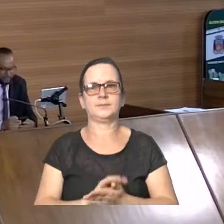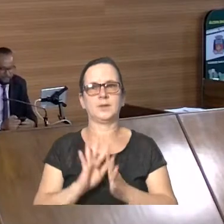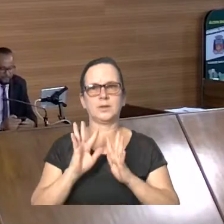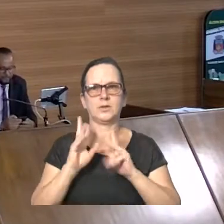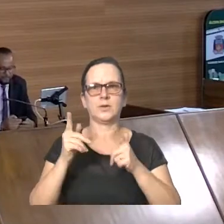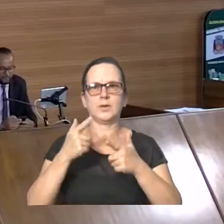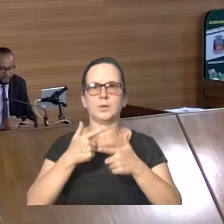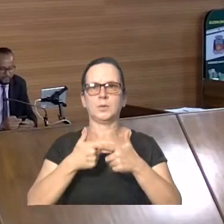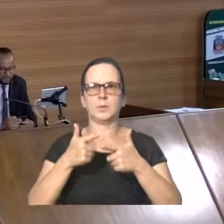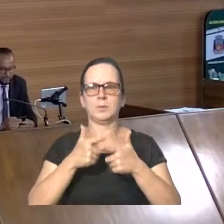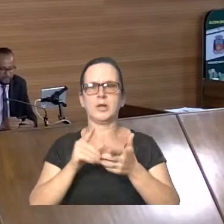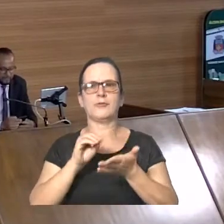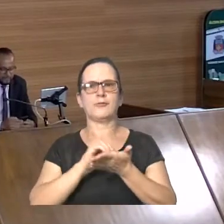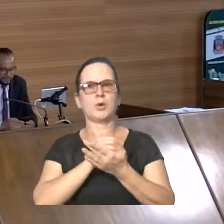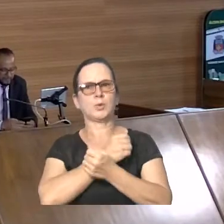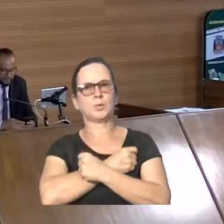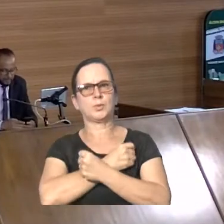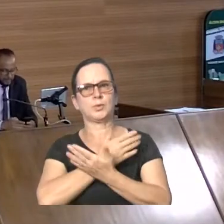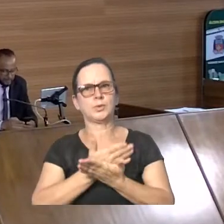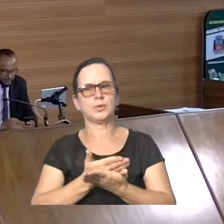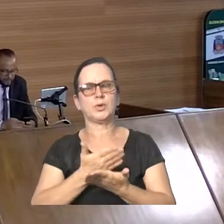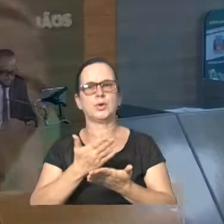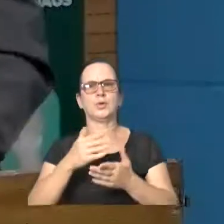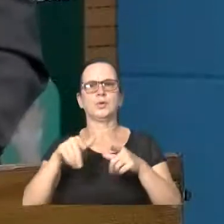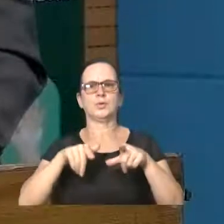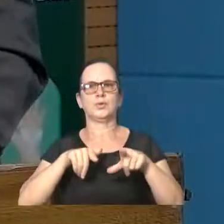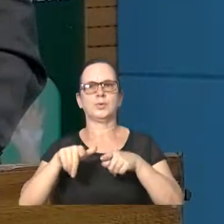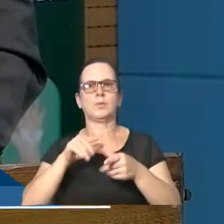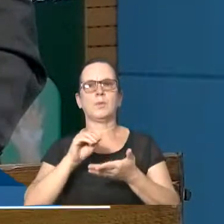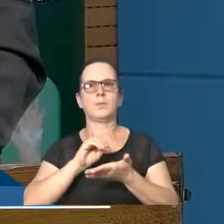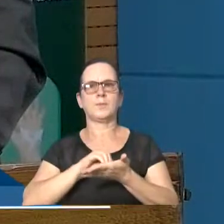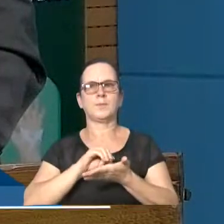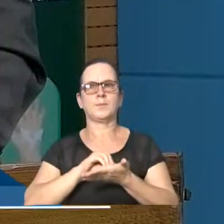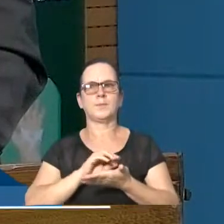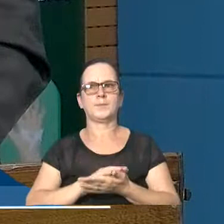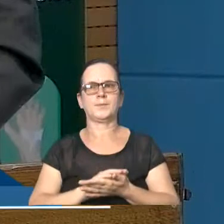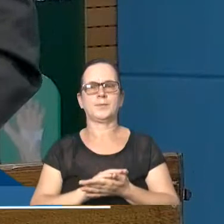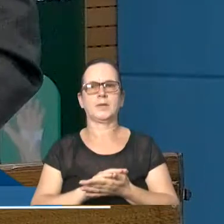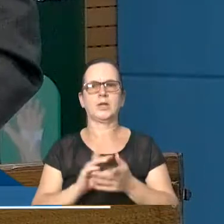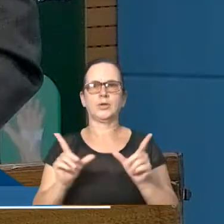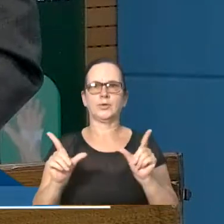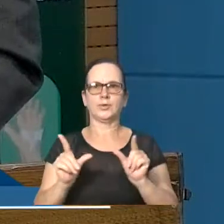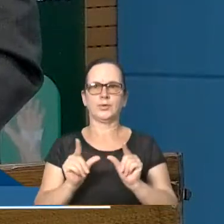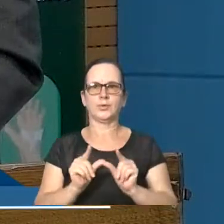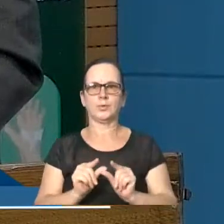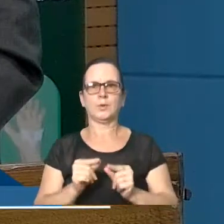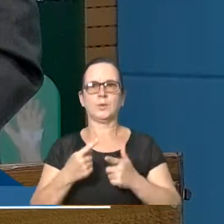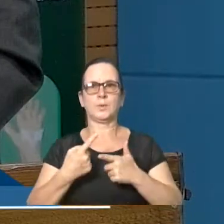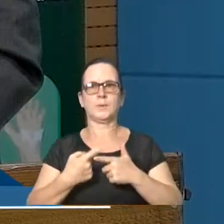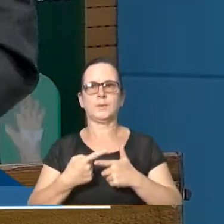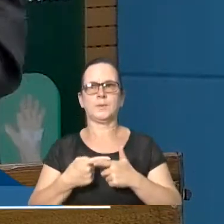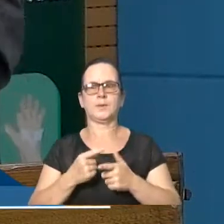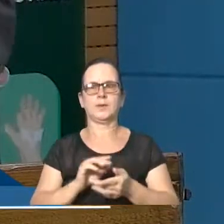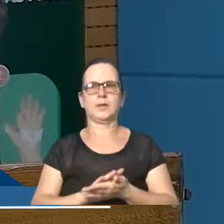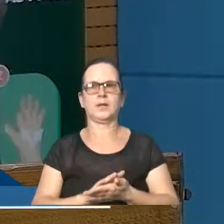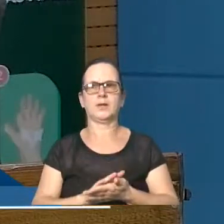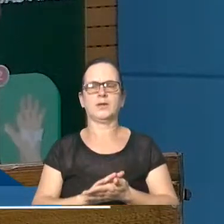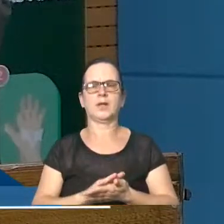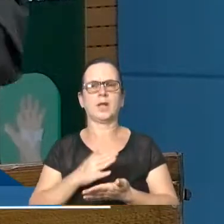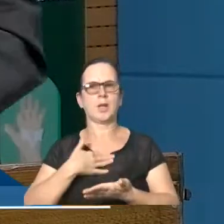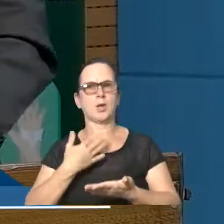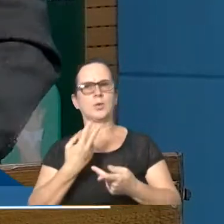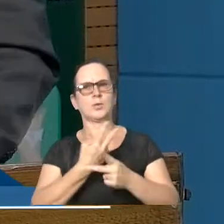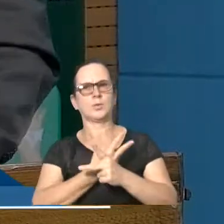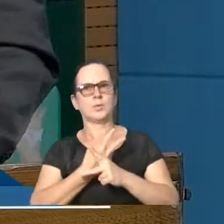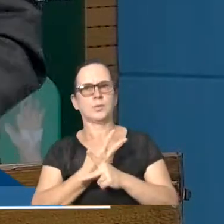resolver o problema do desemprego ou minimizar, como já disse, vereador Alessandro. Até porque, como sou procurado,